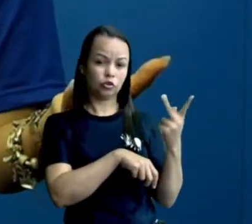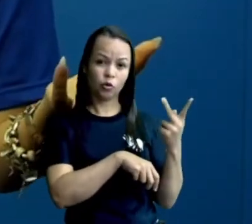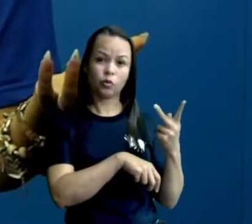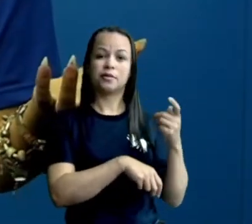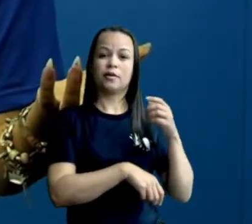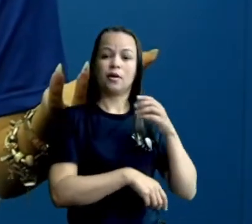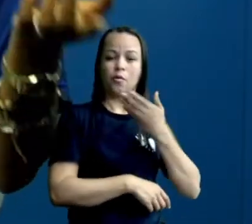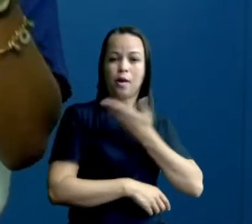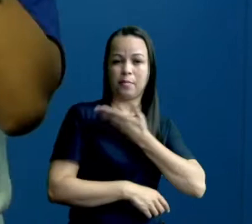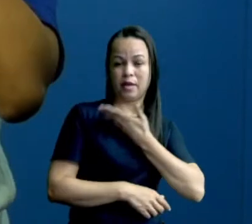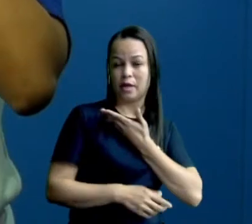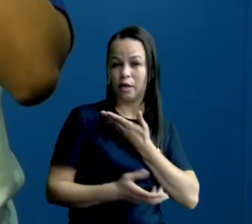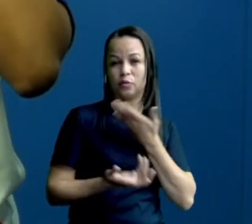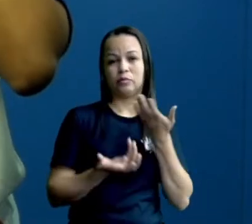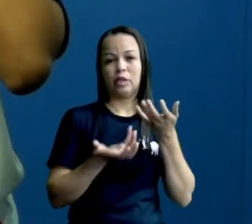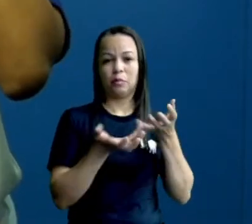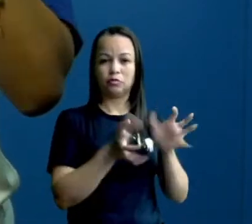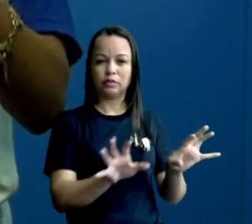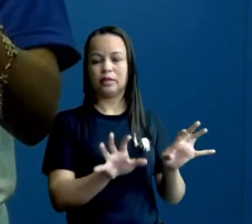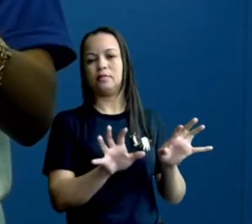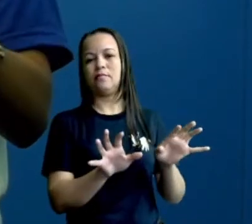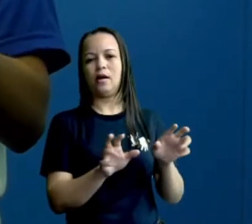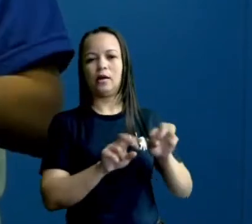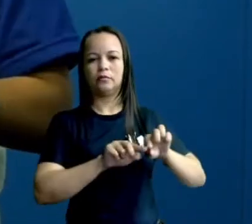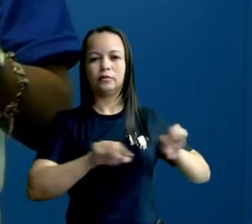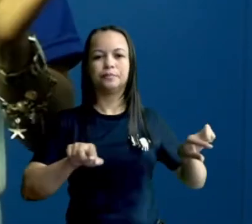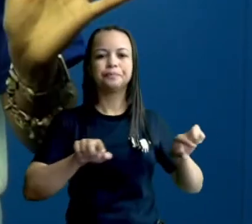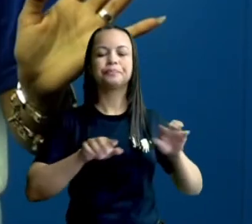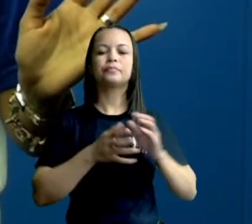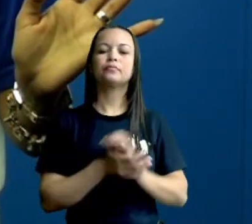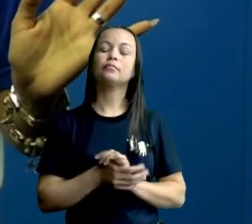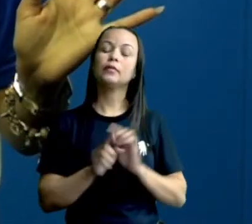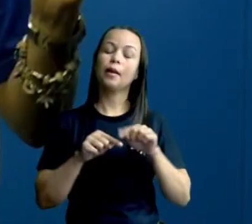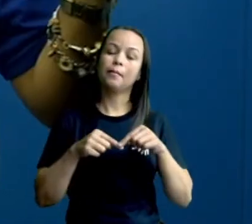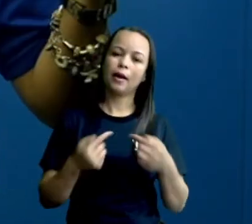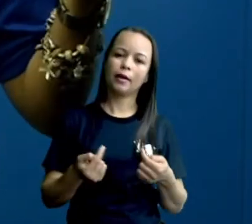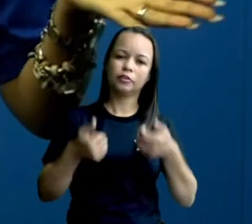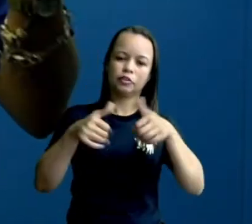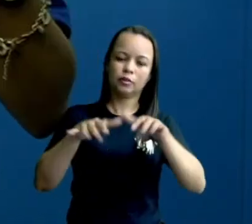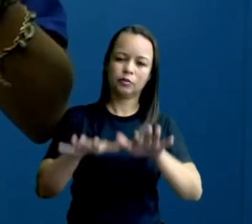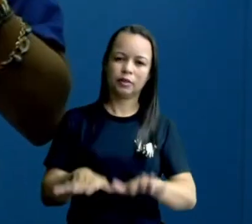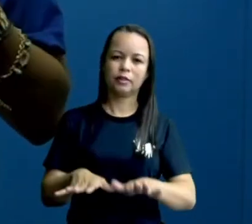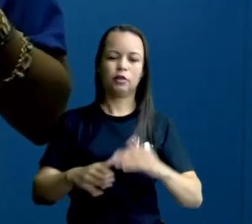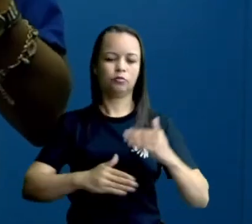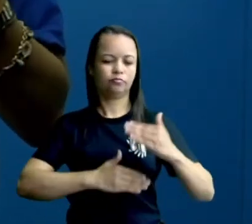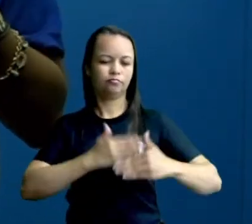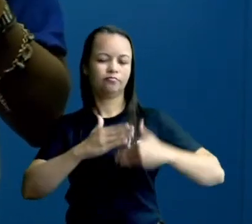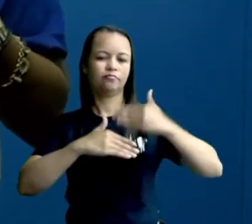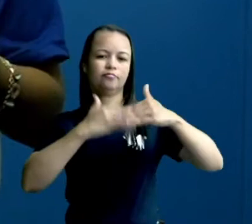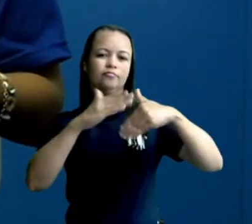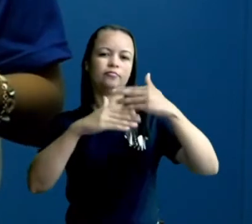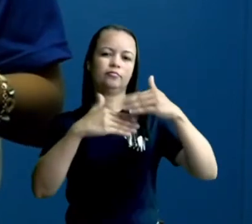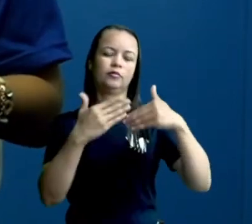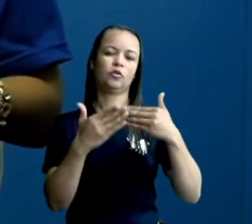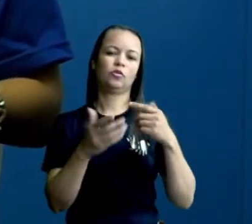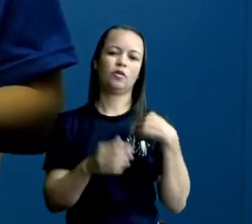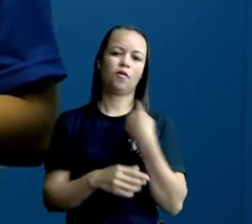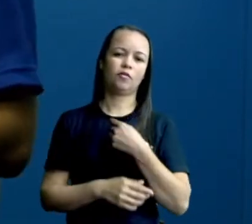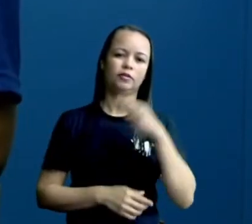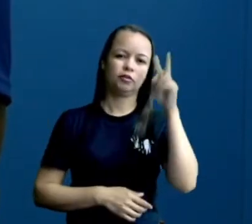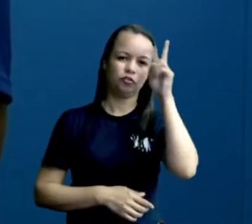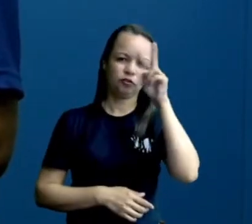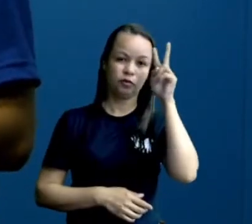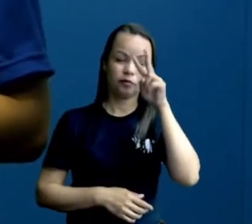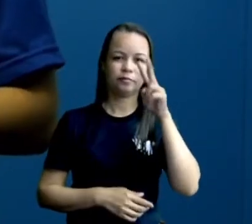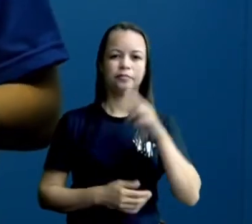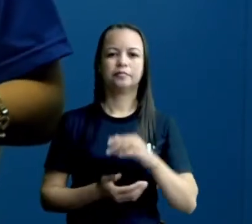repente deixaram de ser amiguinhos, né? Mas estamos aqui, construímos a nossa história.